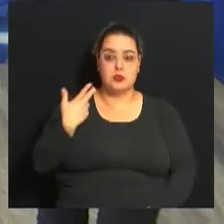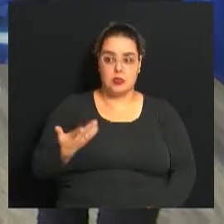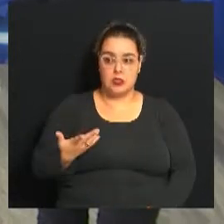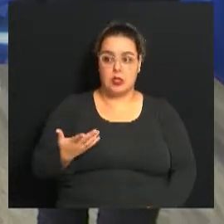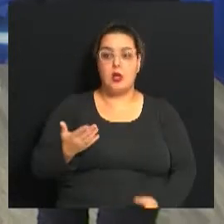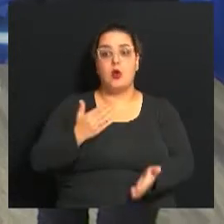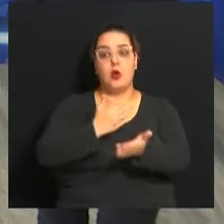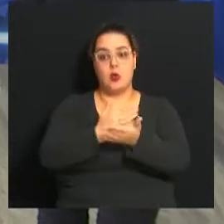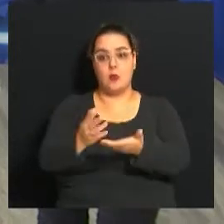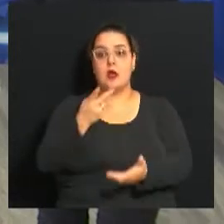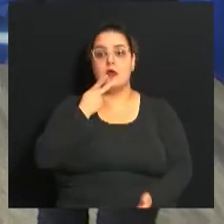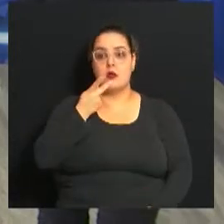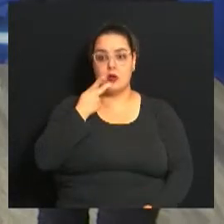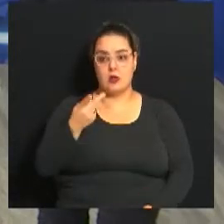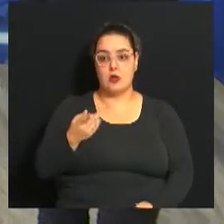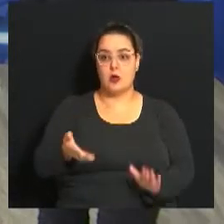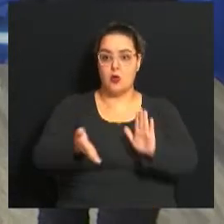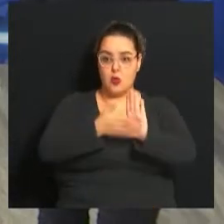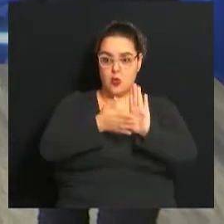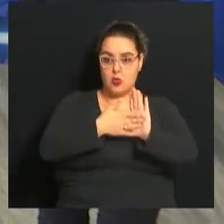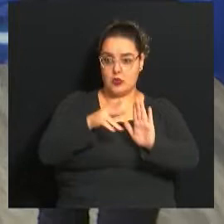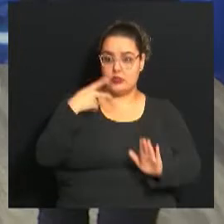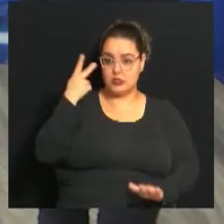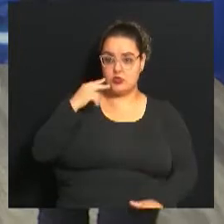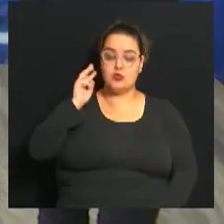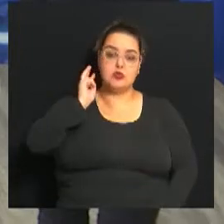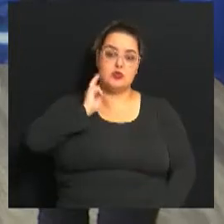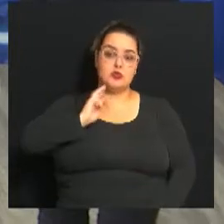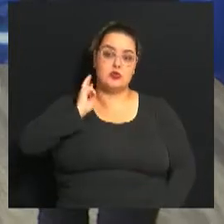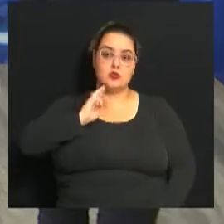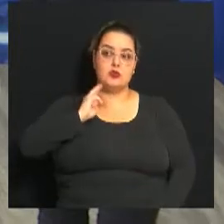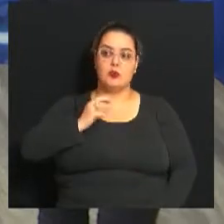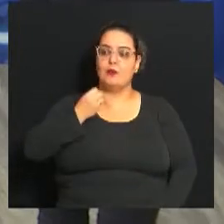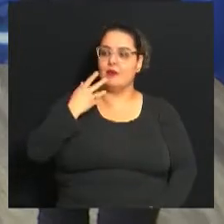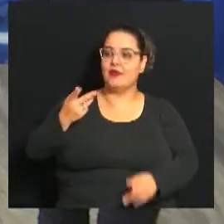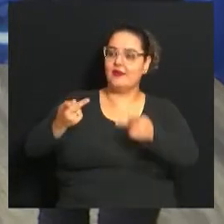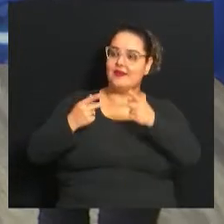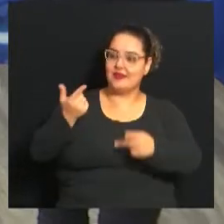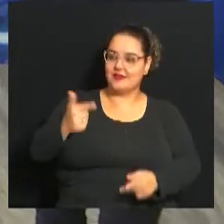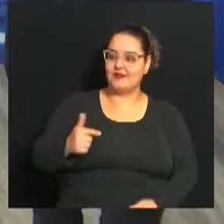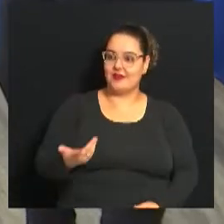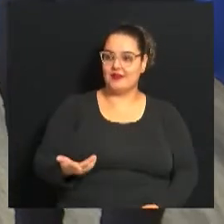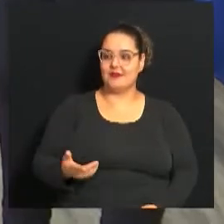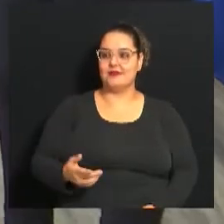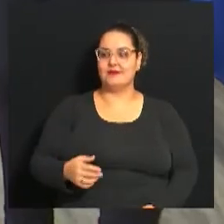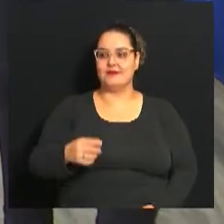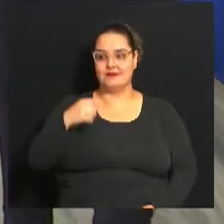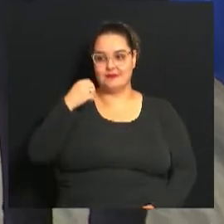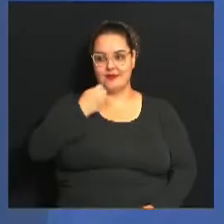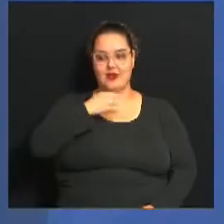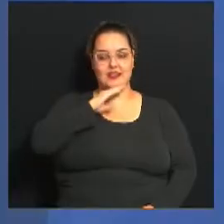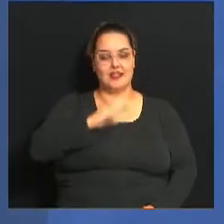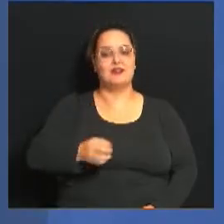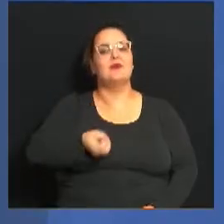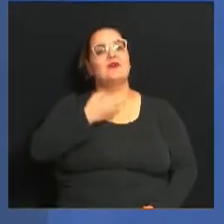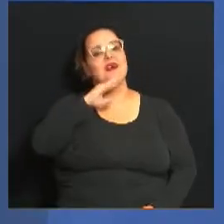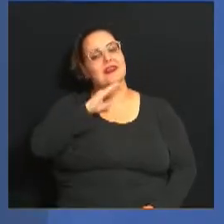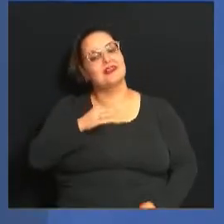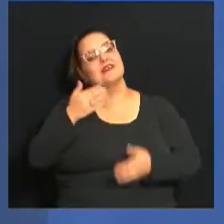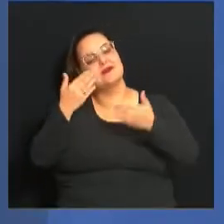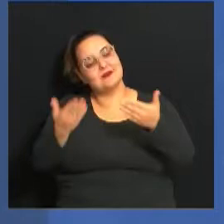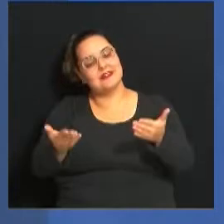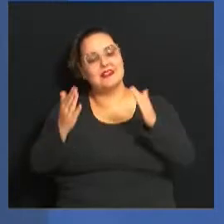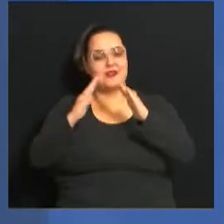falando sobre uma proposta do vereador Cecílio Santos. Seja bem-vinda de volta, Mina, boa tarde. Boa tarde a você de